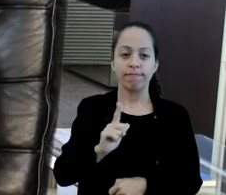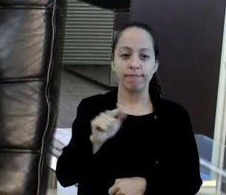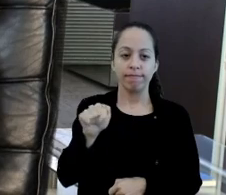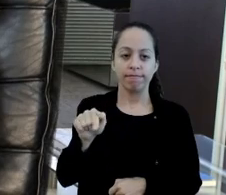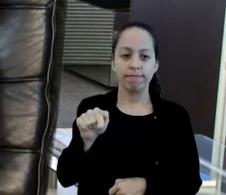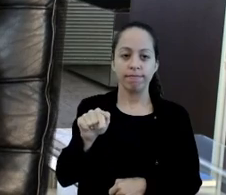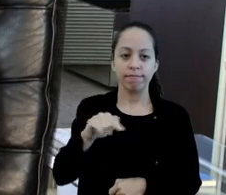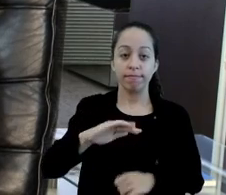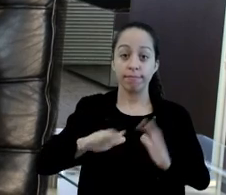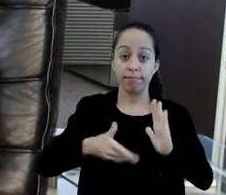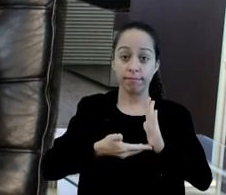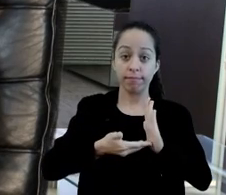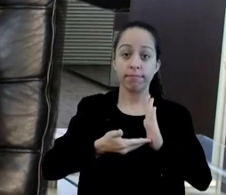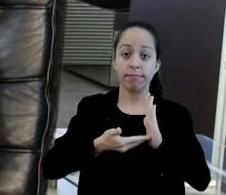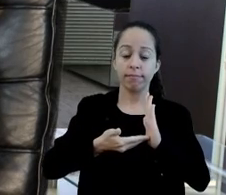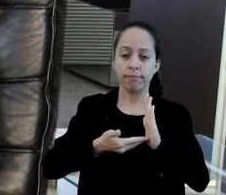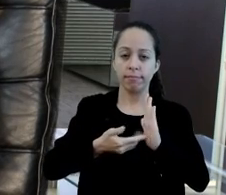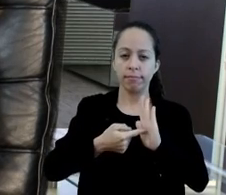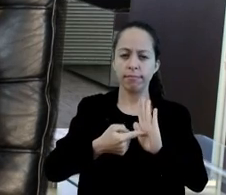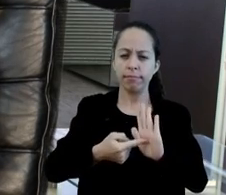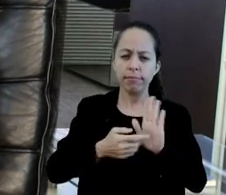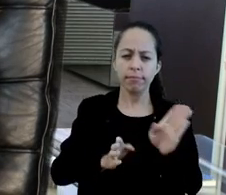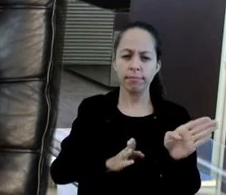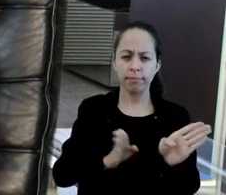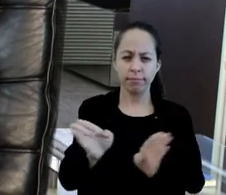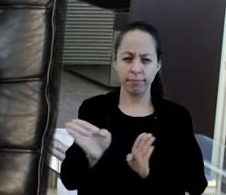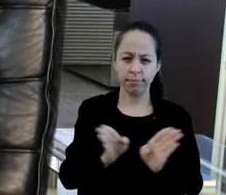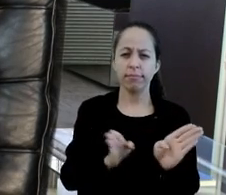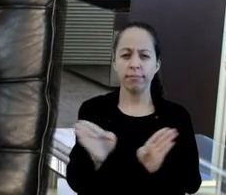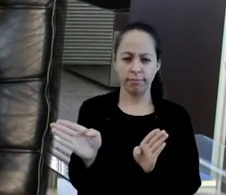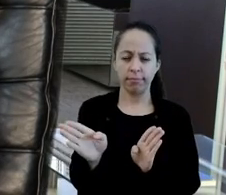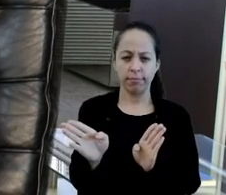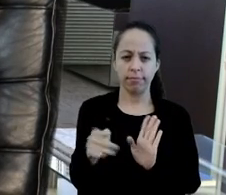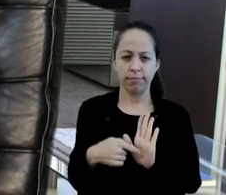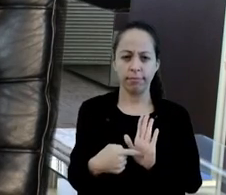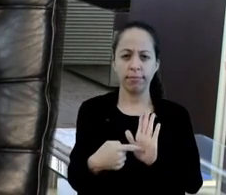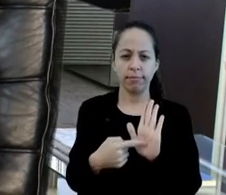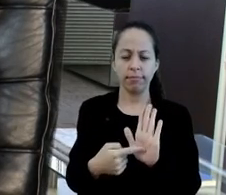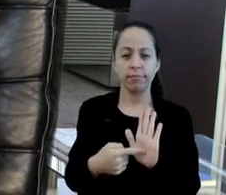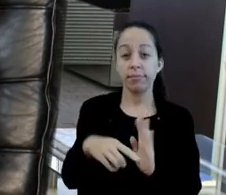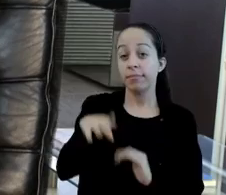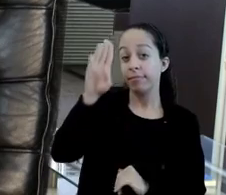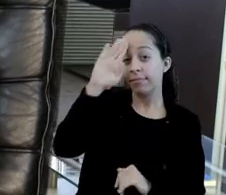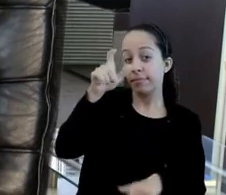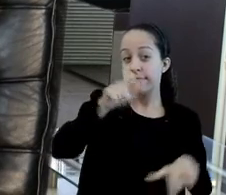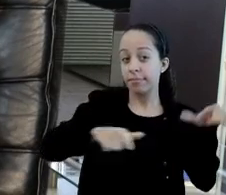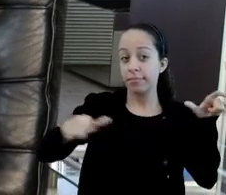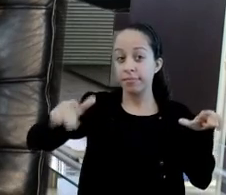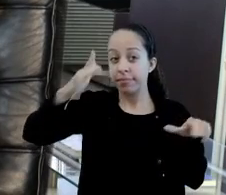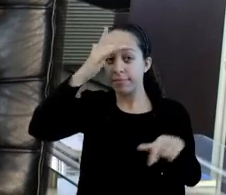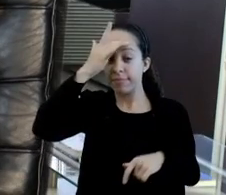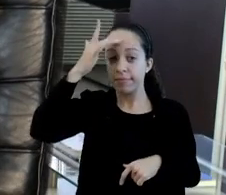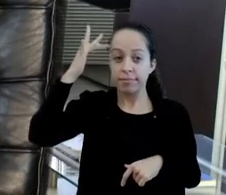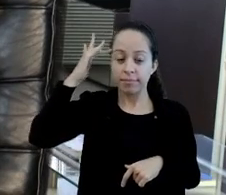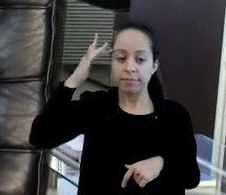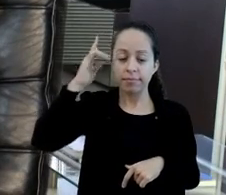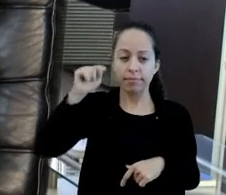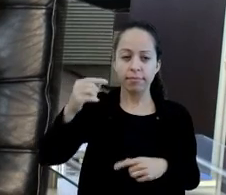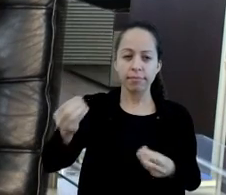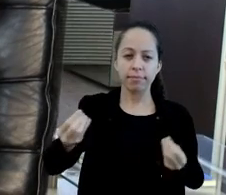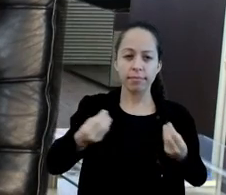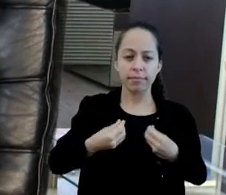falar sobre acessibilidade com os maiores craques do país. Aí eu tive que estudar